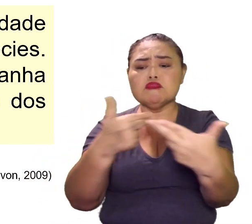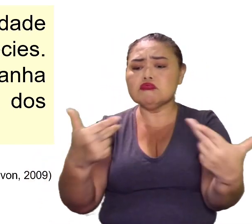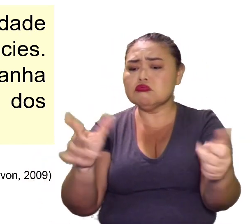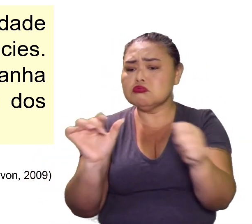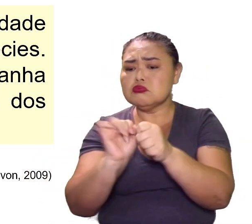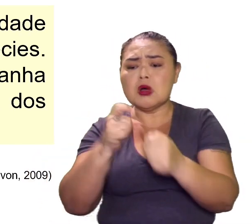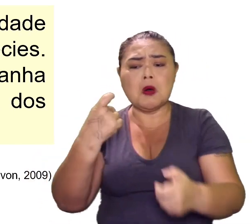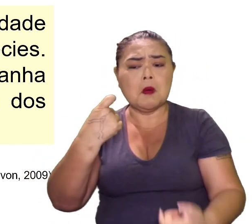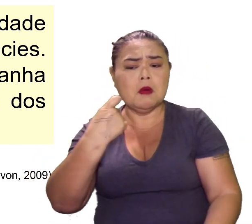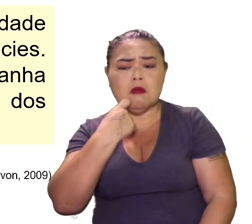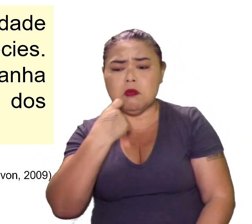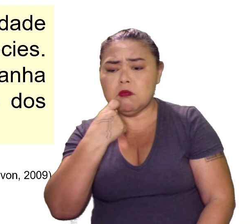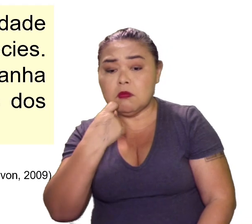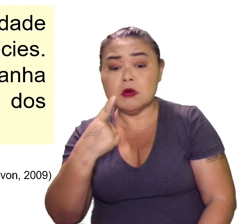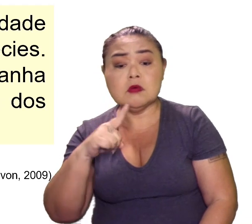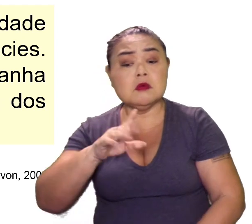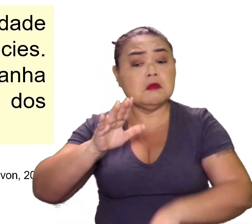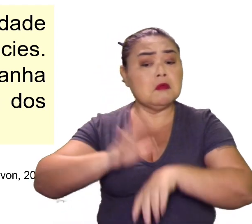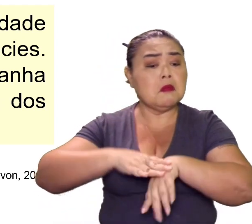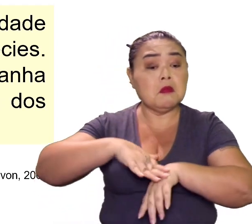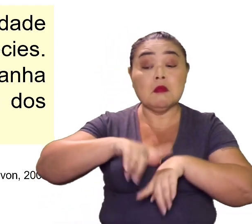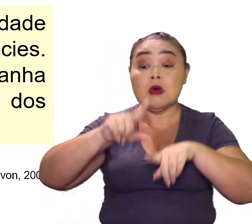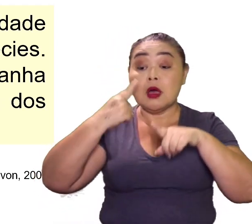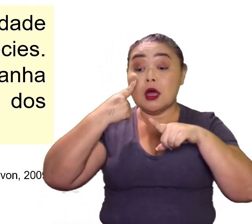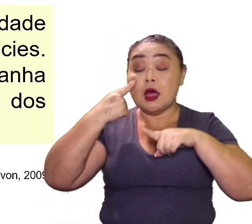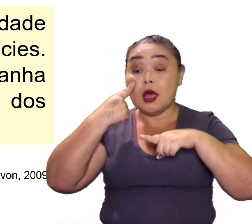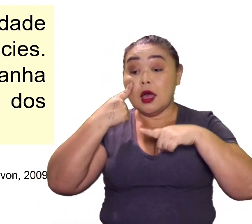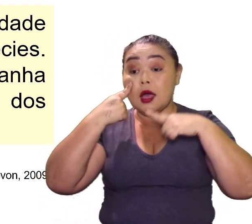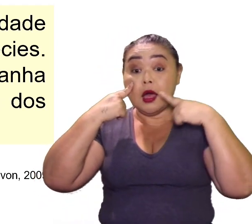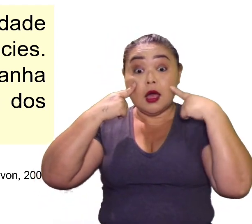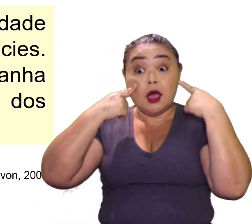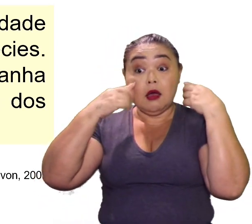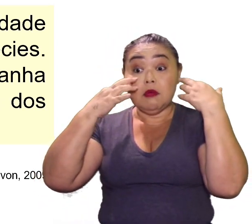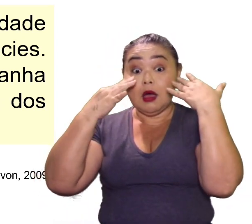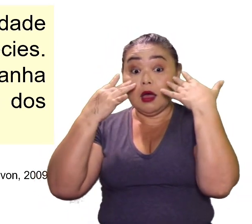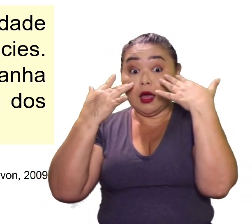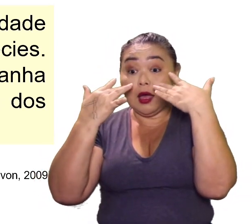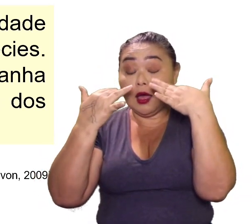dos mais cobiçados dos amantes de pesca esportiva.